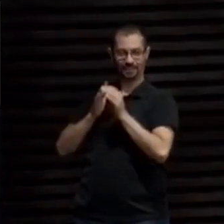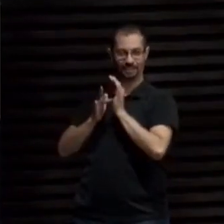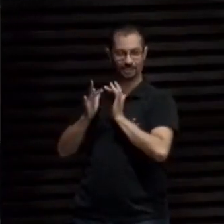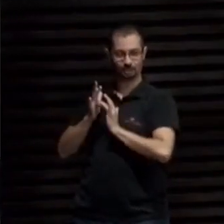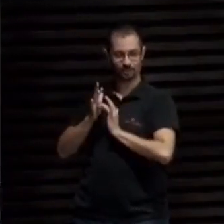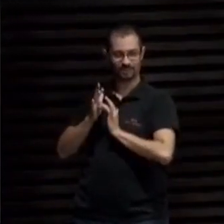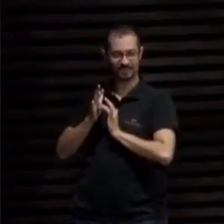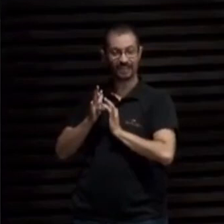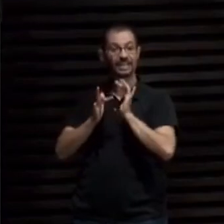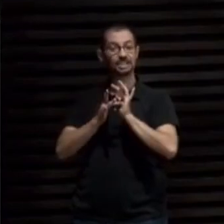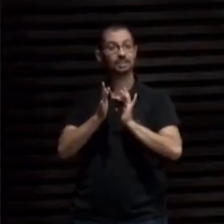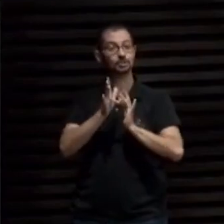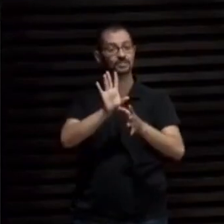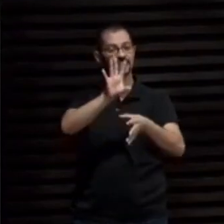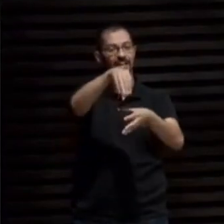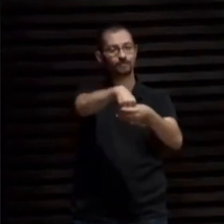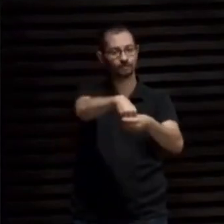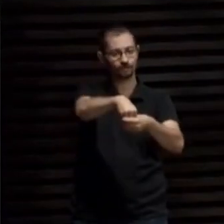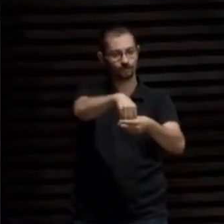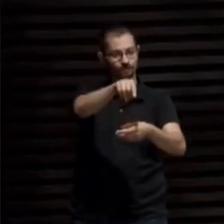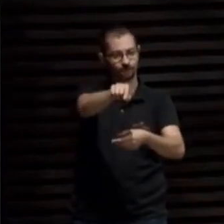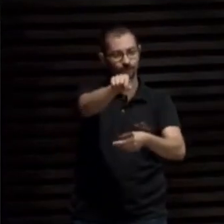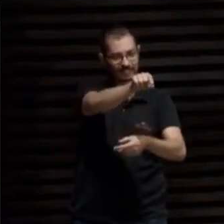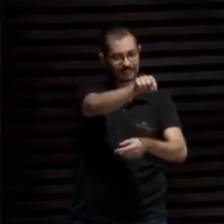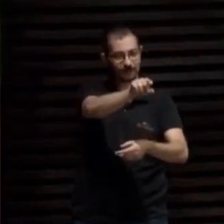em vocês. E vocês estão em mim.